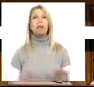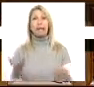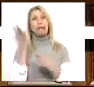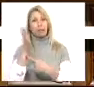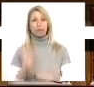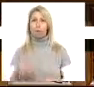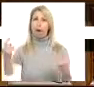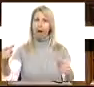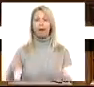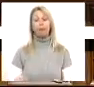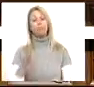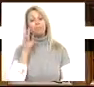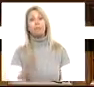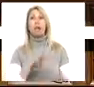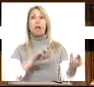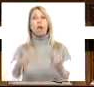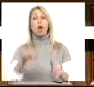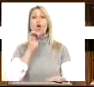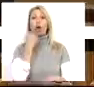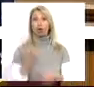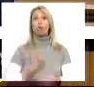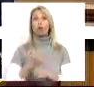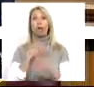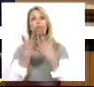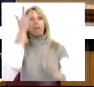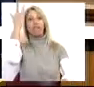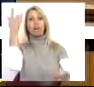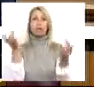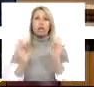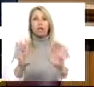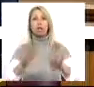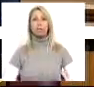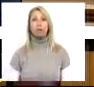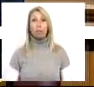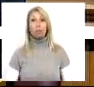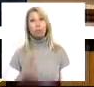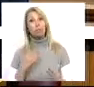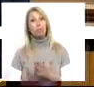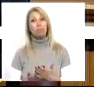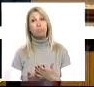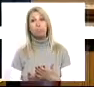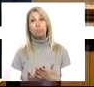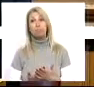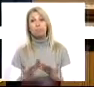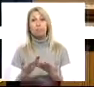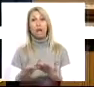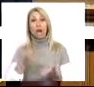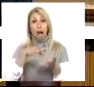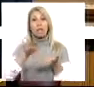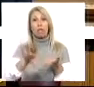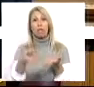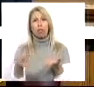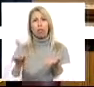Vejamos. Alterações ao Código de Trabalho que vieram facilitar o despedimento e tornar as indemnizações mais baratas em caso